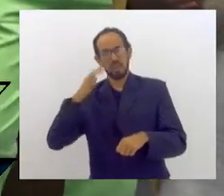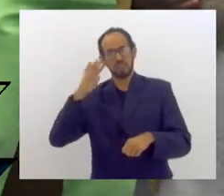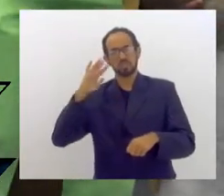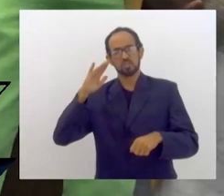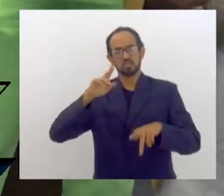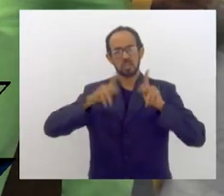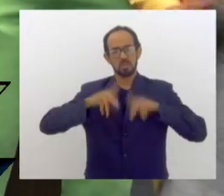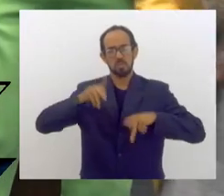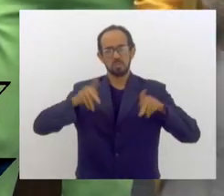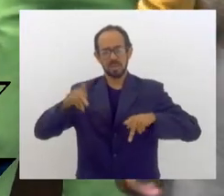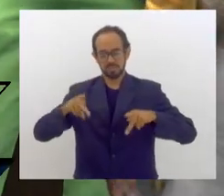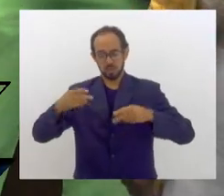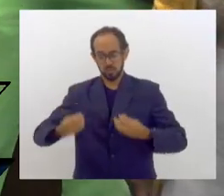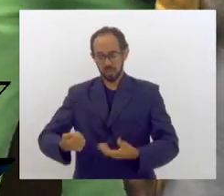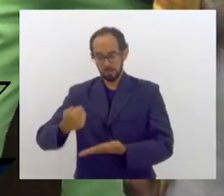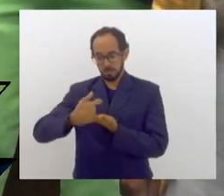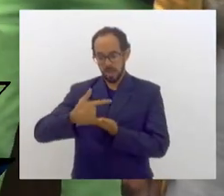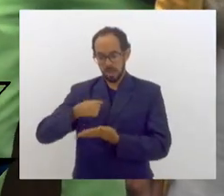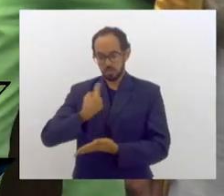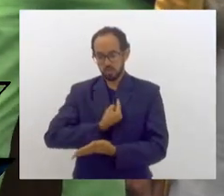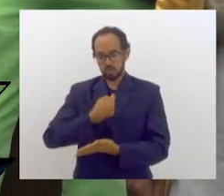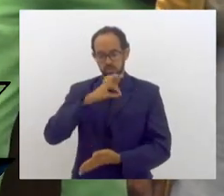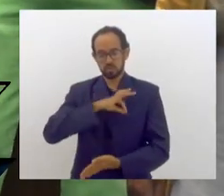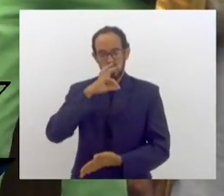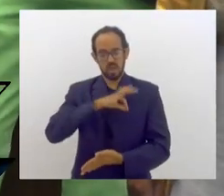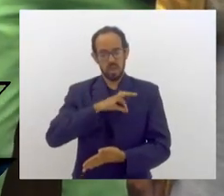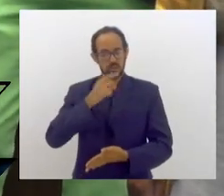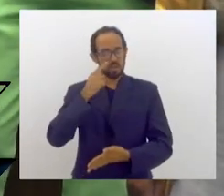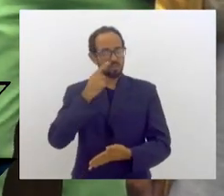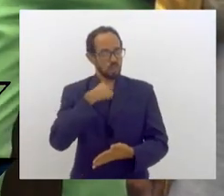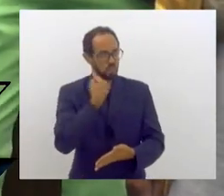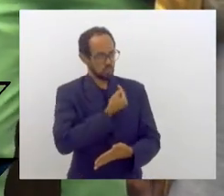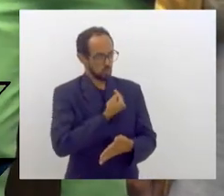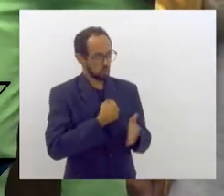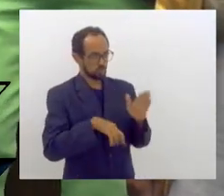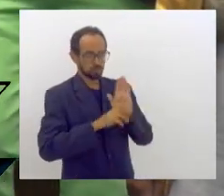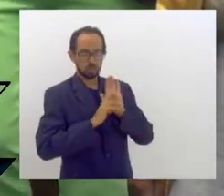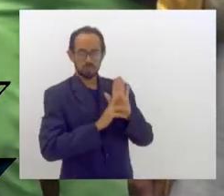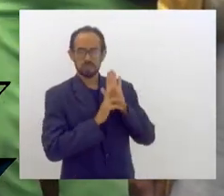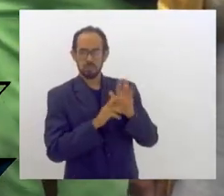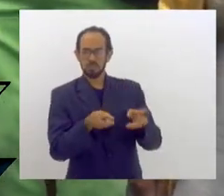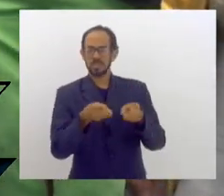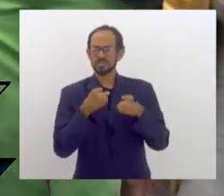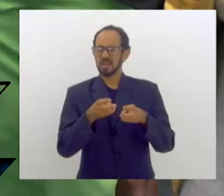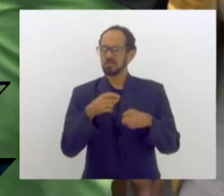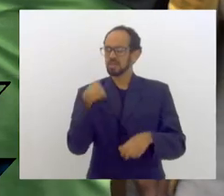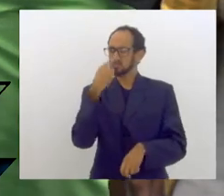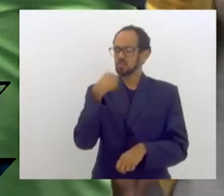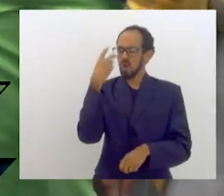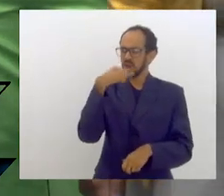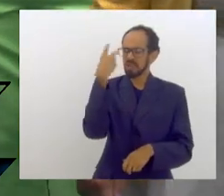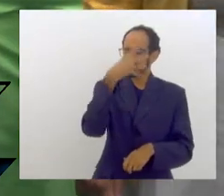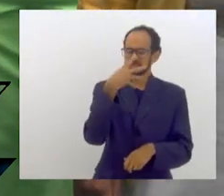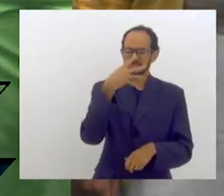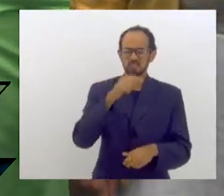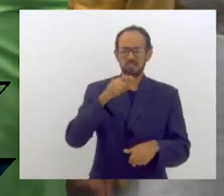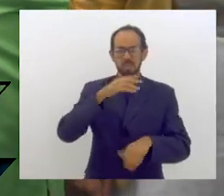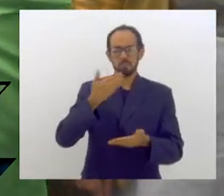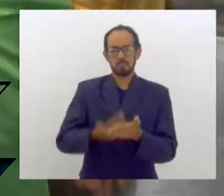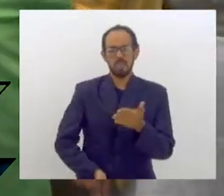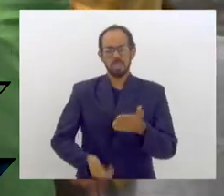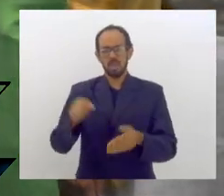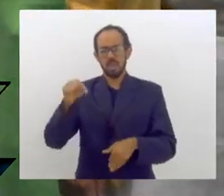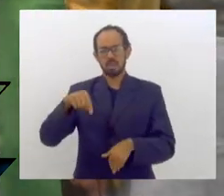nos sustenta e nos vê como seus representantes deve estar vendo as horas que a gente vai perder aqui, né?